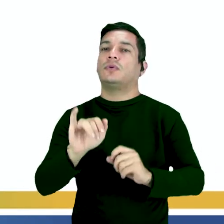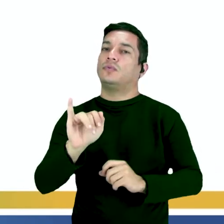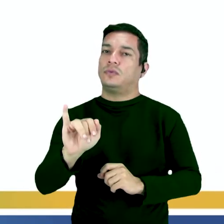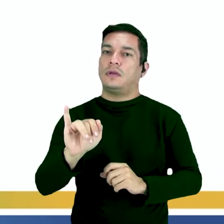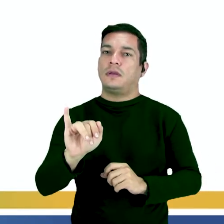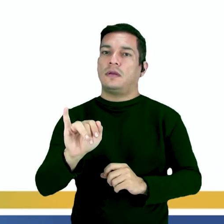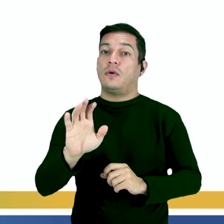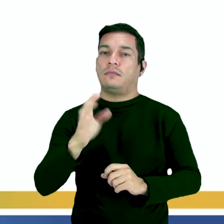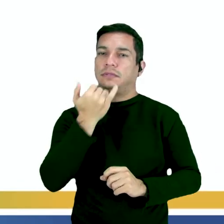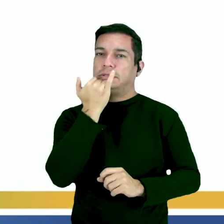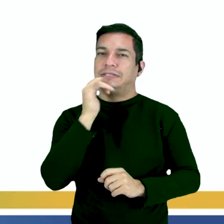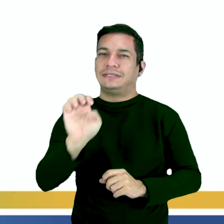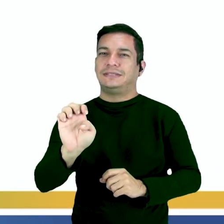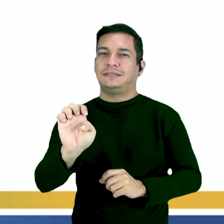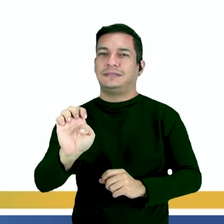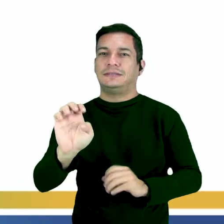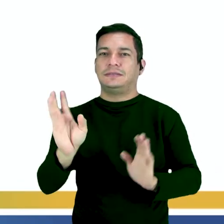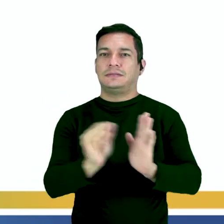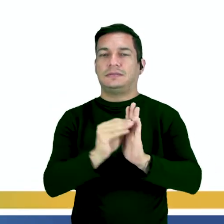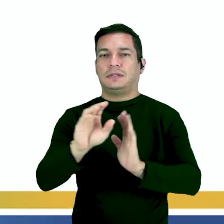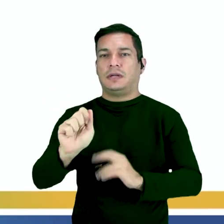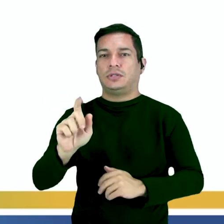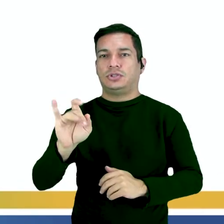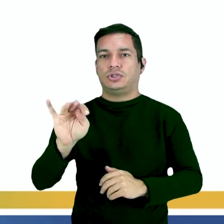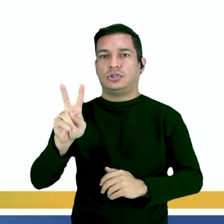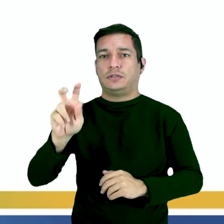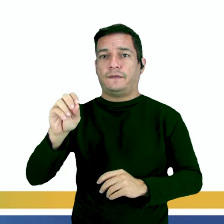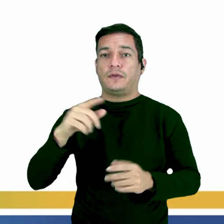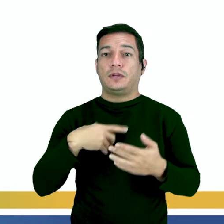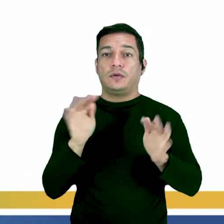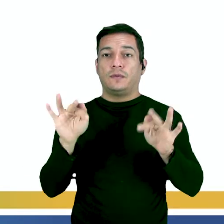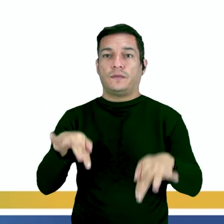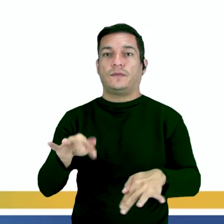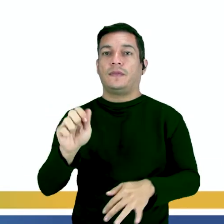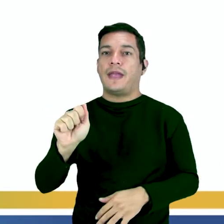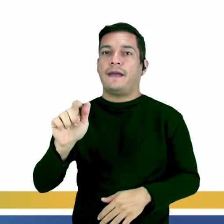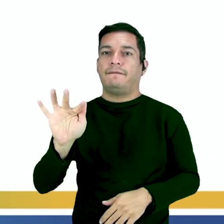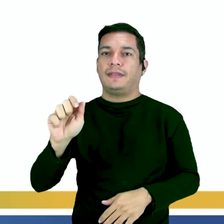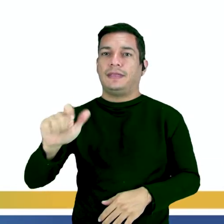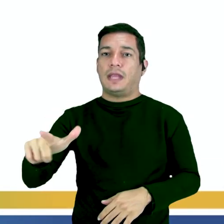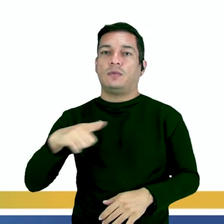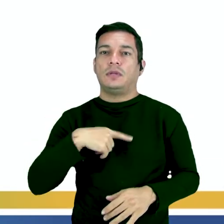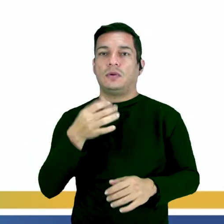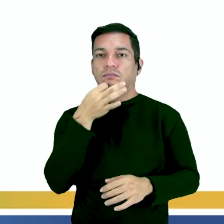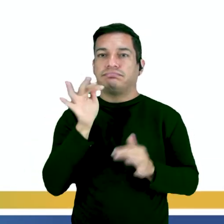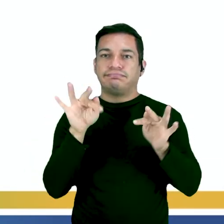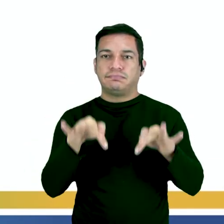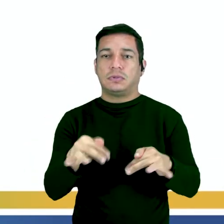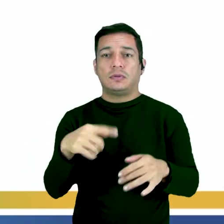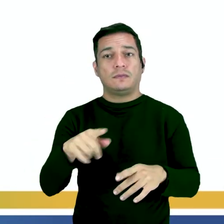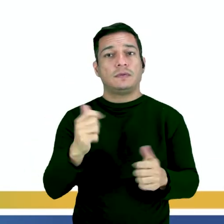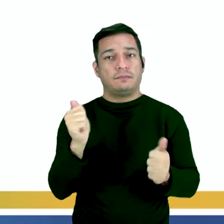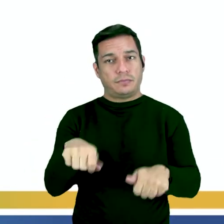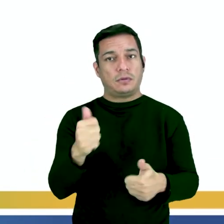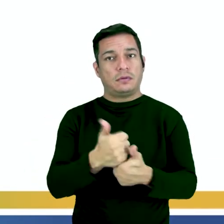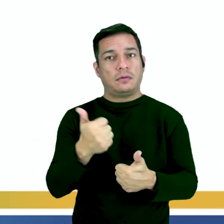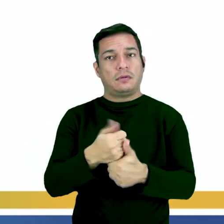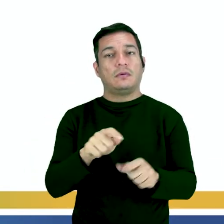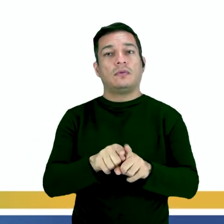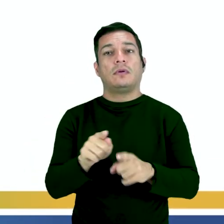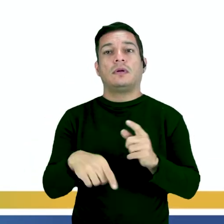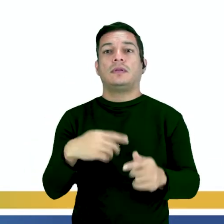que é aditivo, e o afinal. O afinal, ele tem valor conclusivo. Então você poderia substituir ali